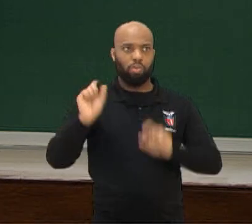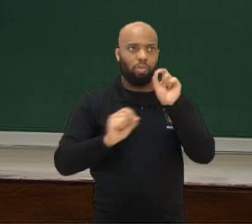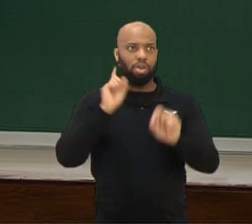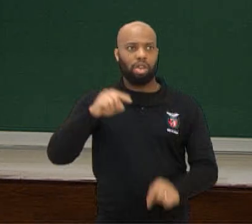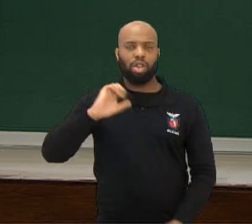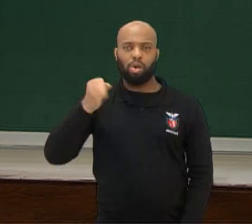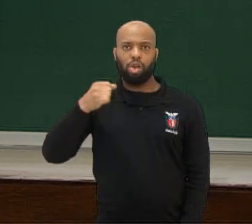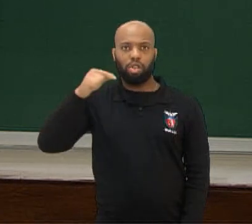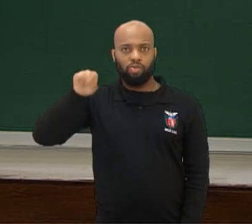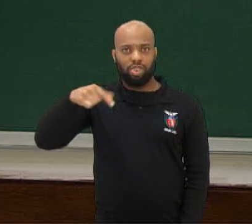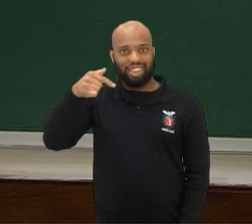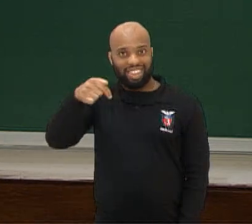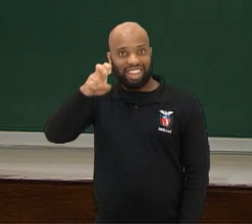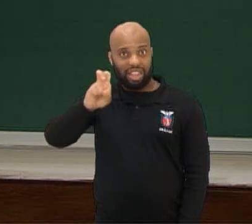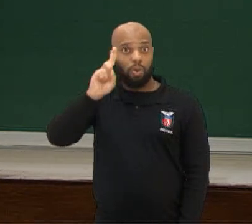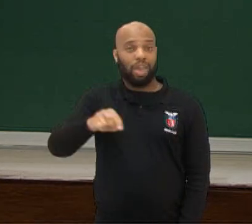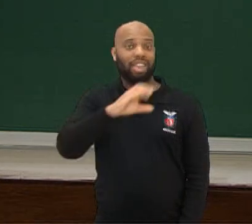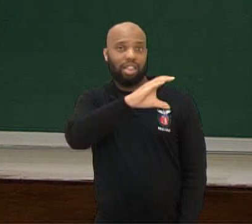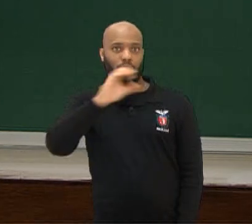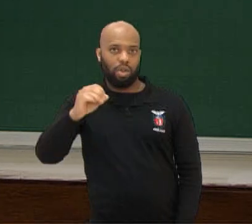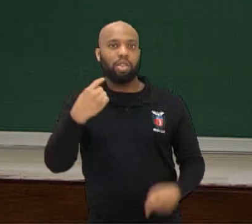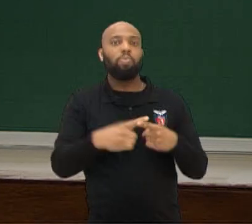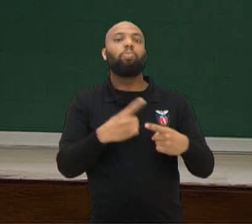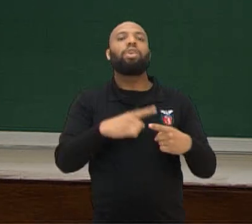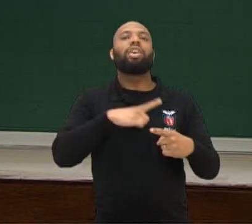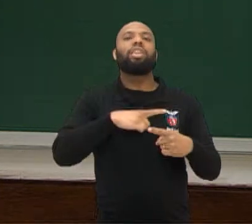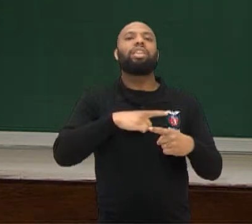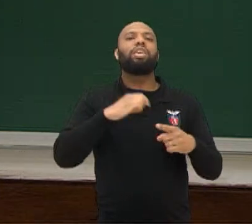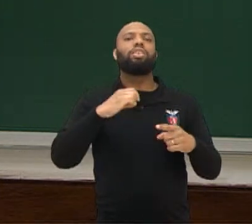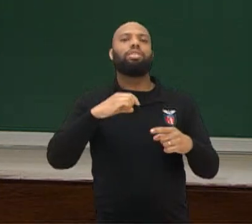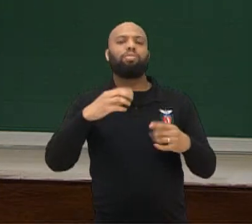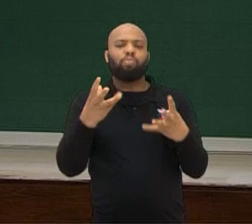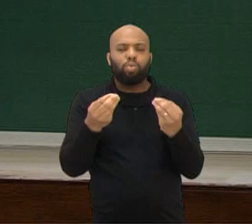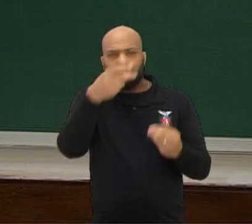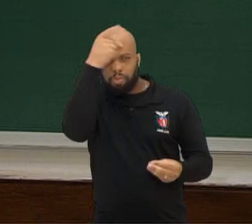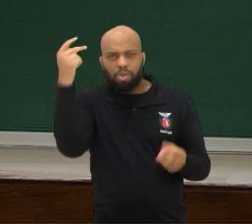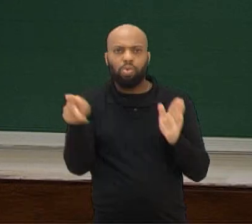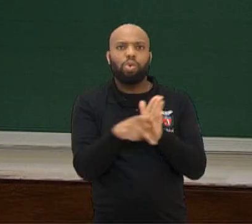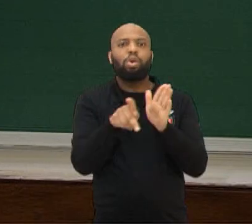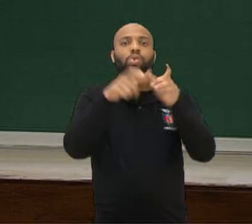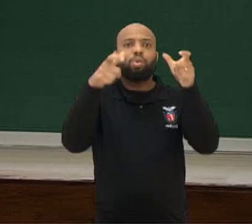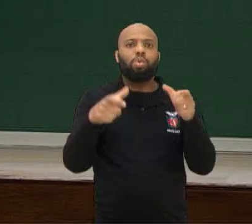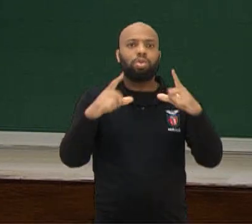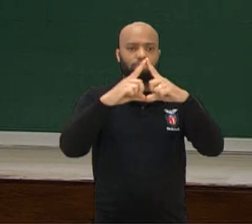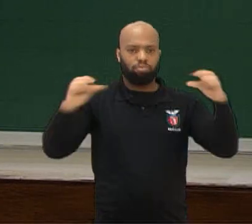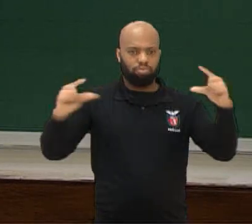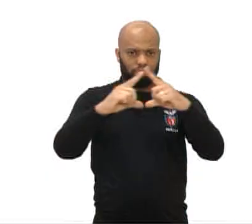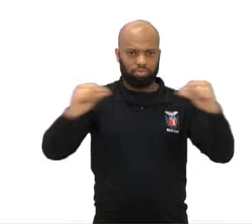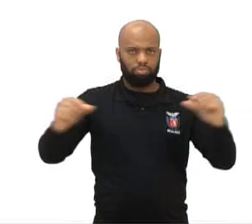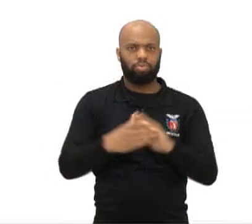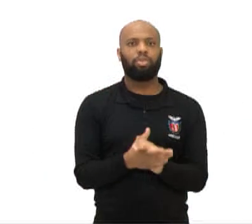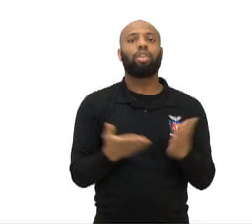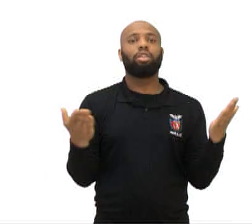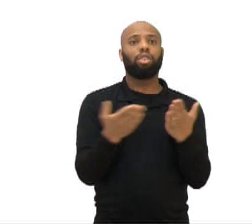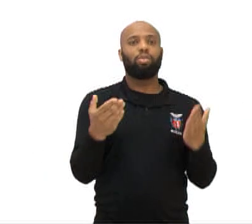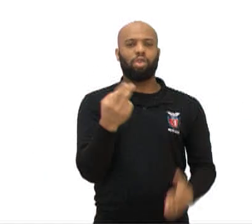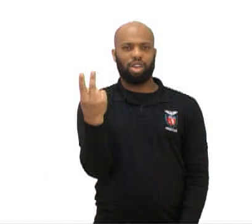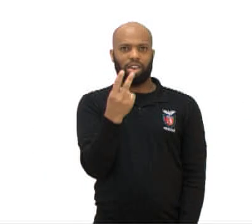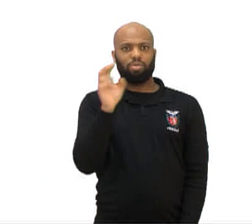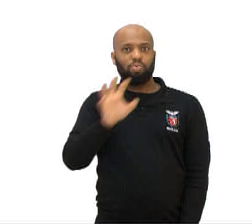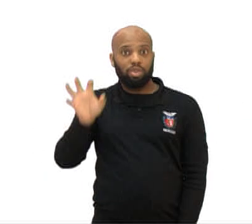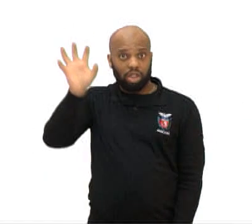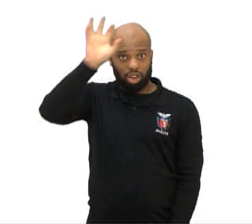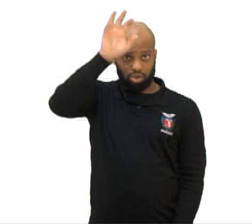principalmente por causa do Distrito Federal e da grande concentração de população no Distrito Federal, certo? As duas